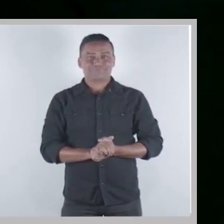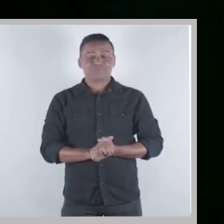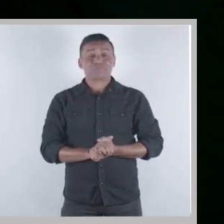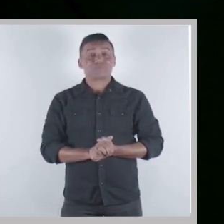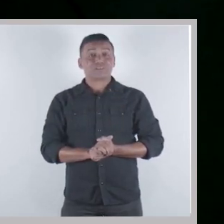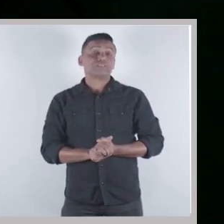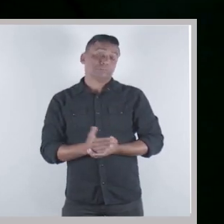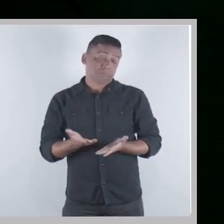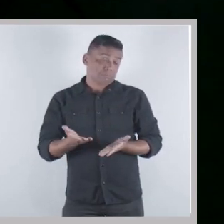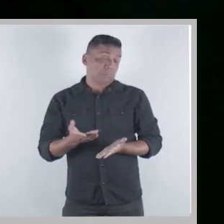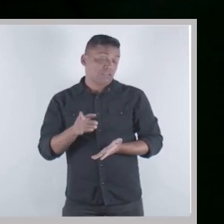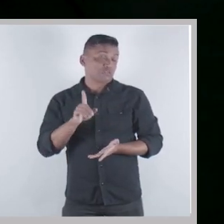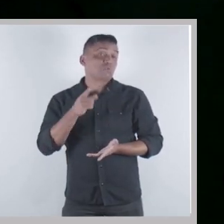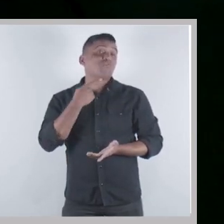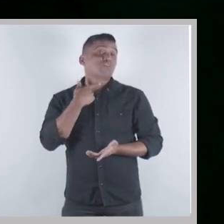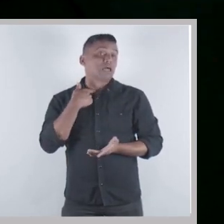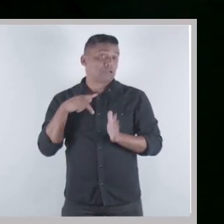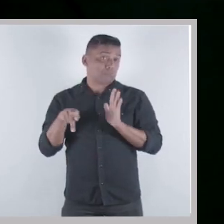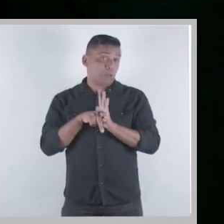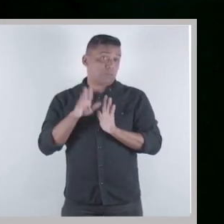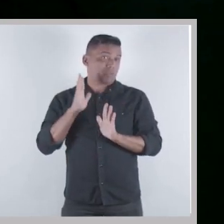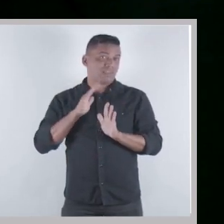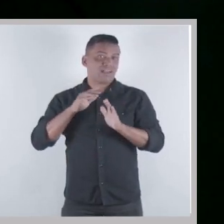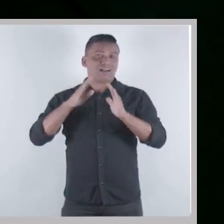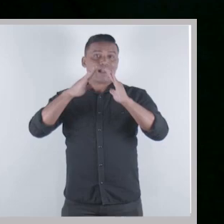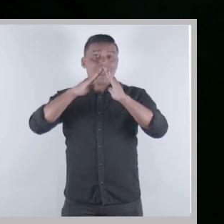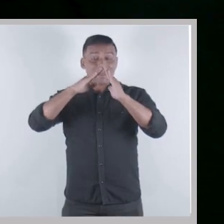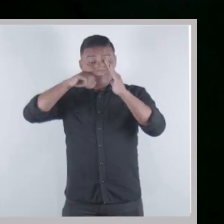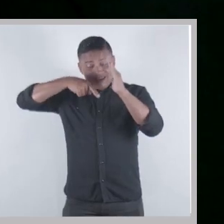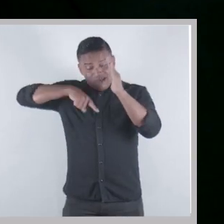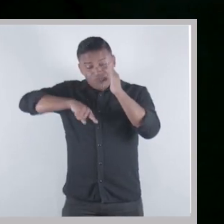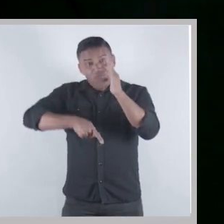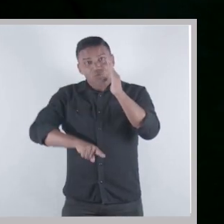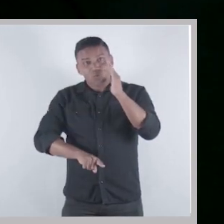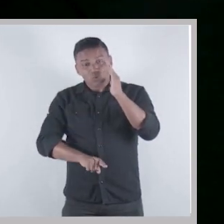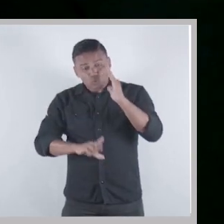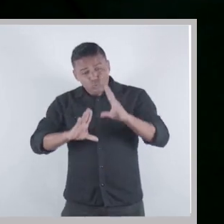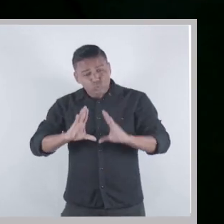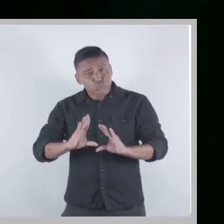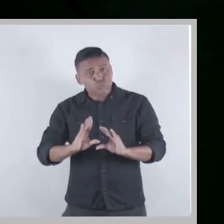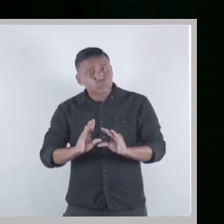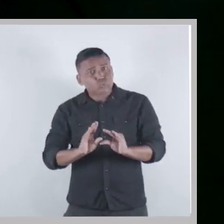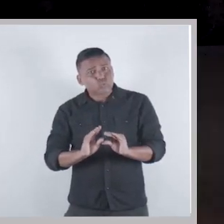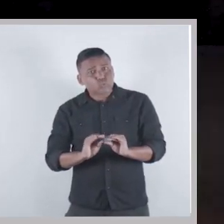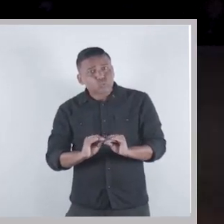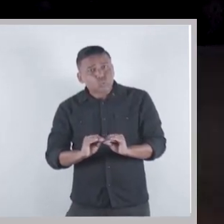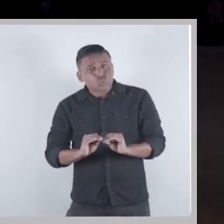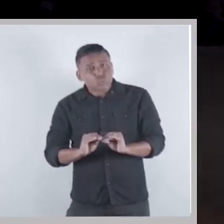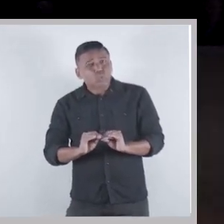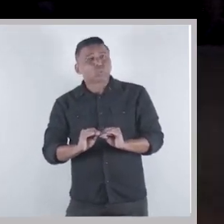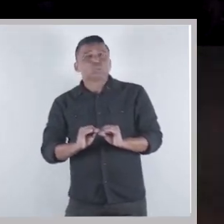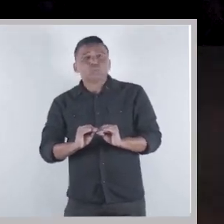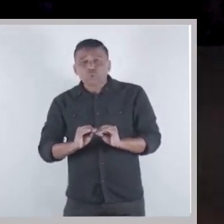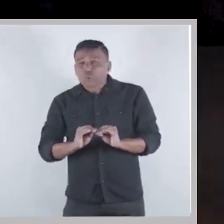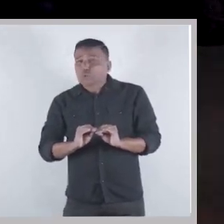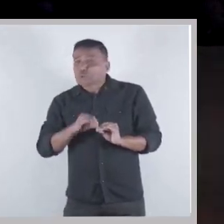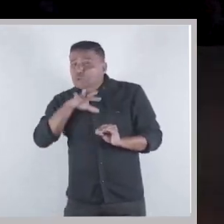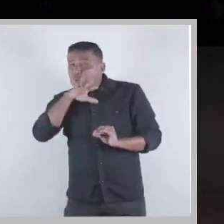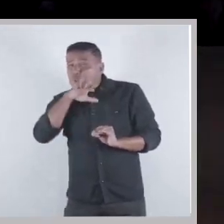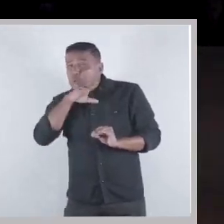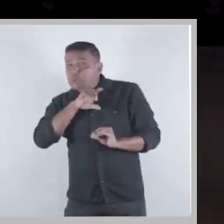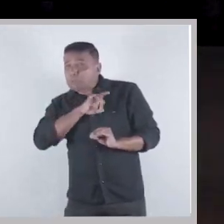E, mesmo que eu não queira, teria um porão, sombrio, sinistro e frio.